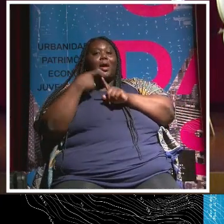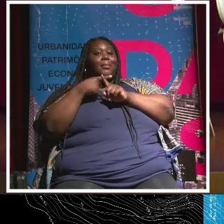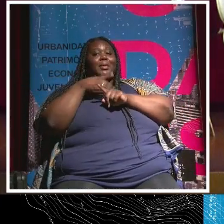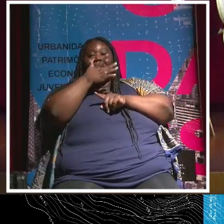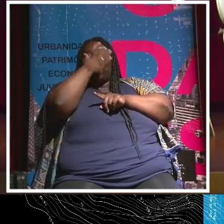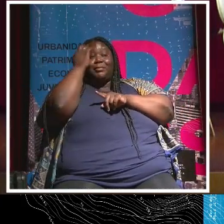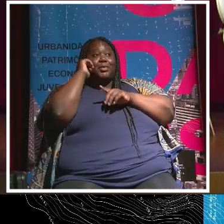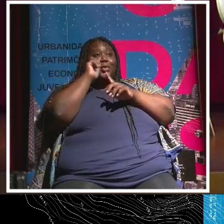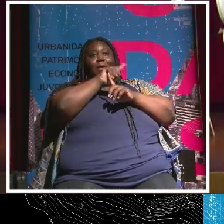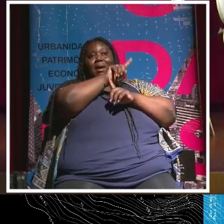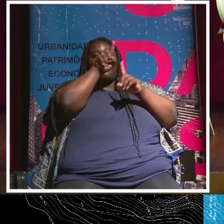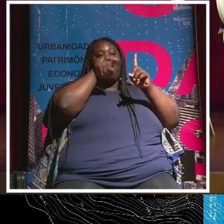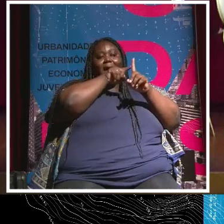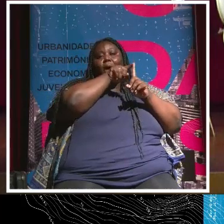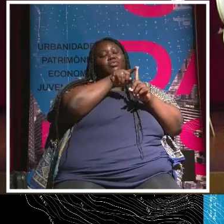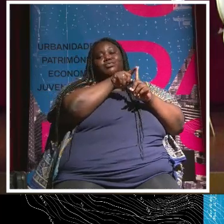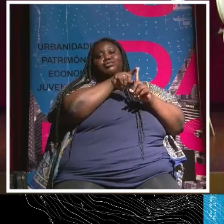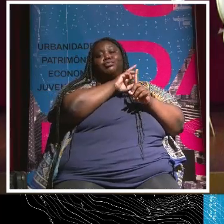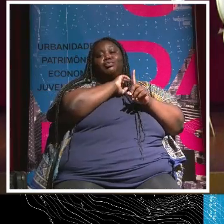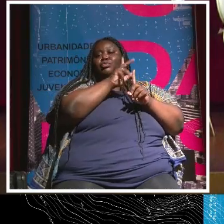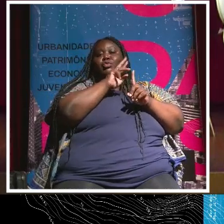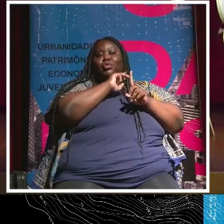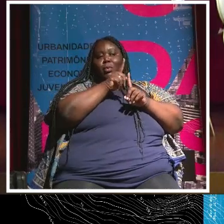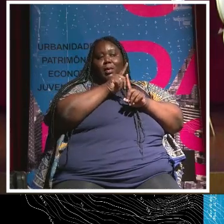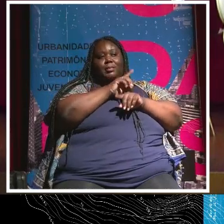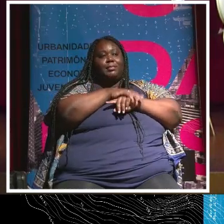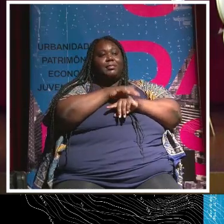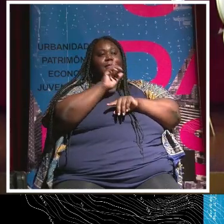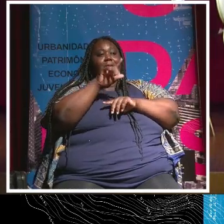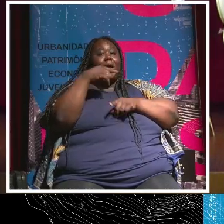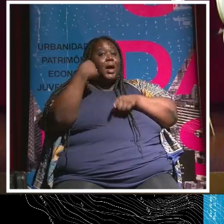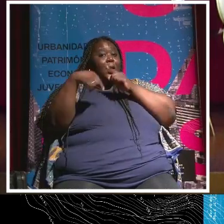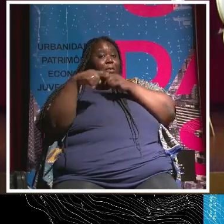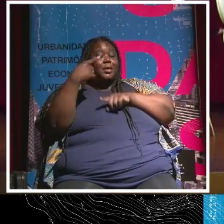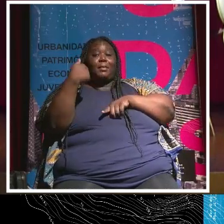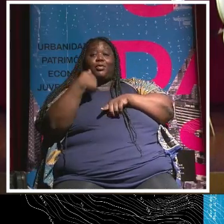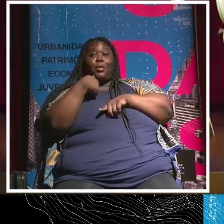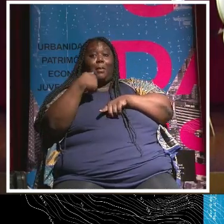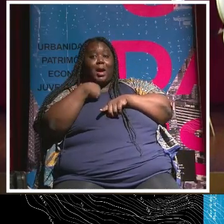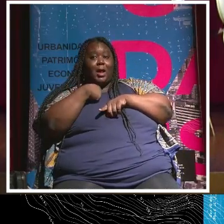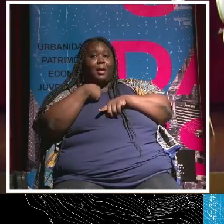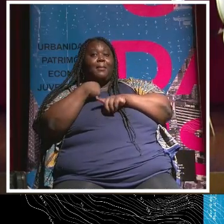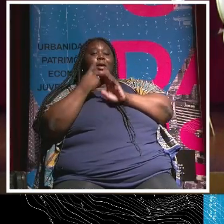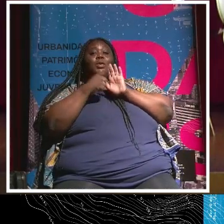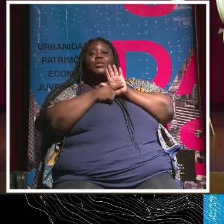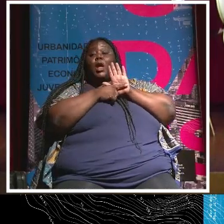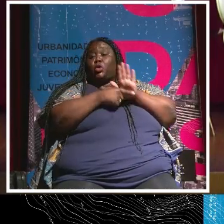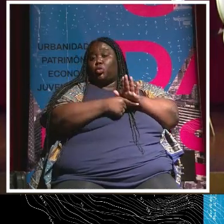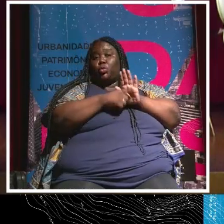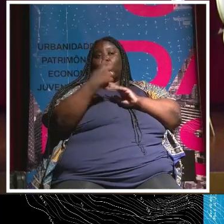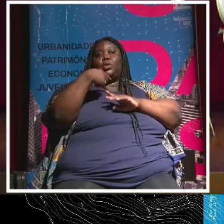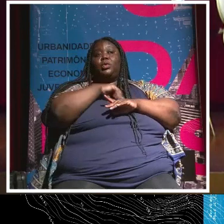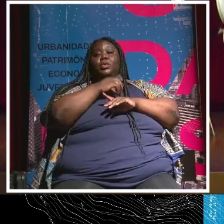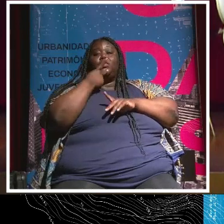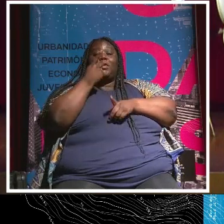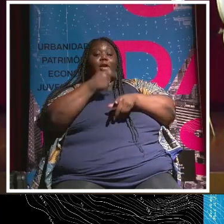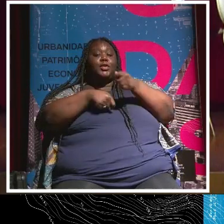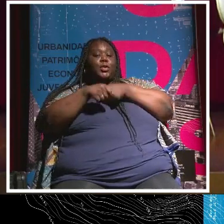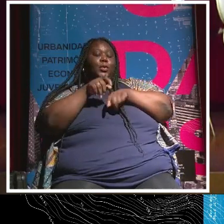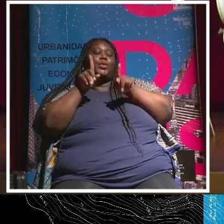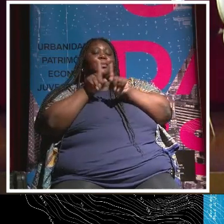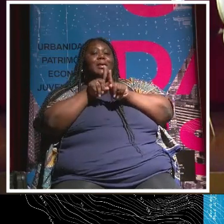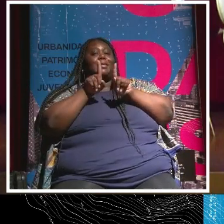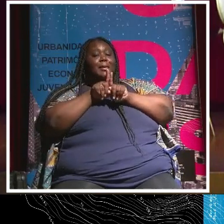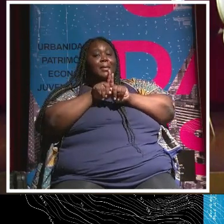alvo. Esse é um debate que, para mim, o da assistência, fala de economia também.